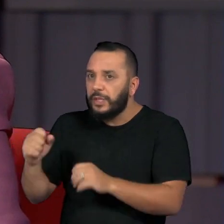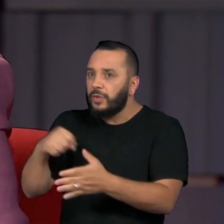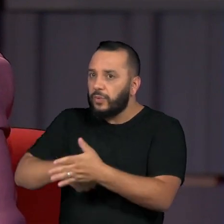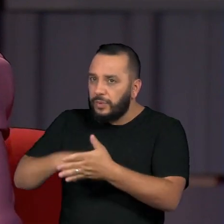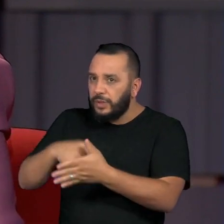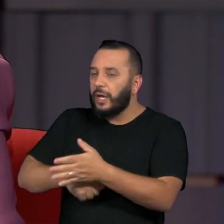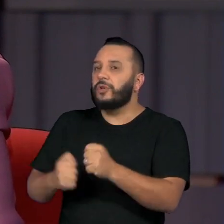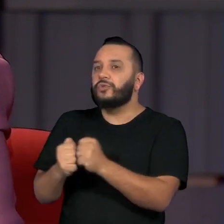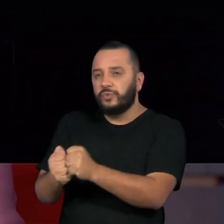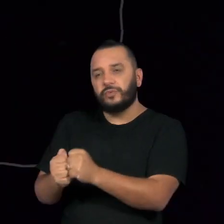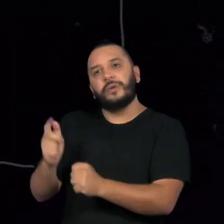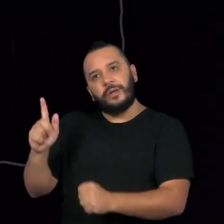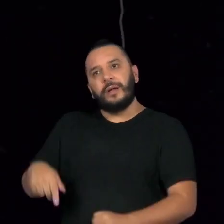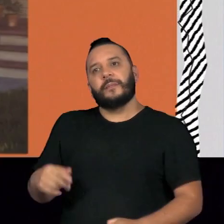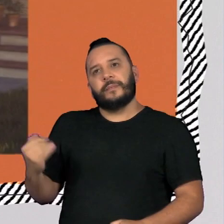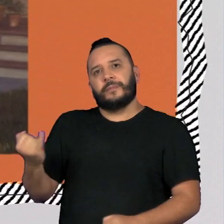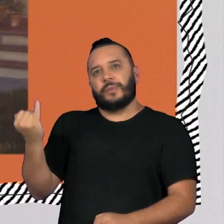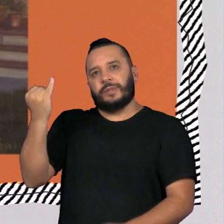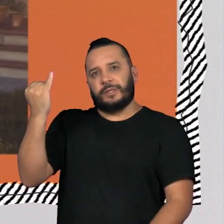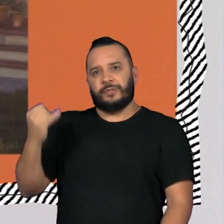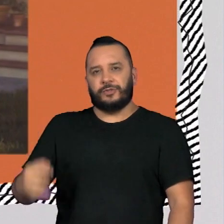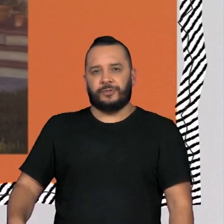junto. É isso que importa.